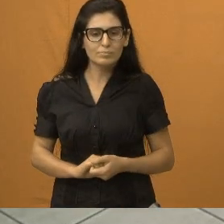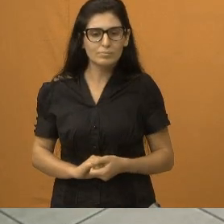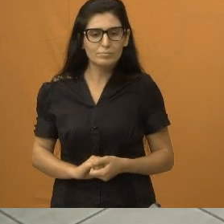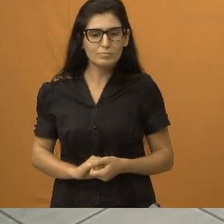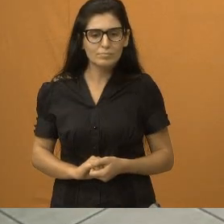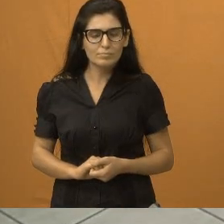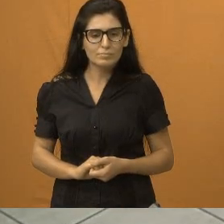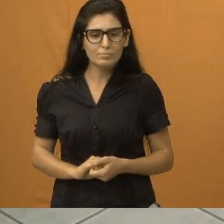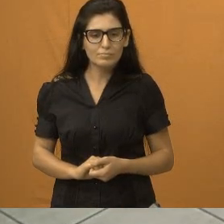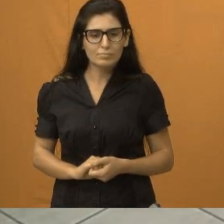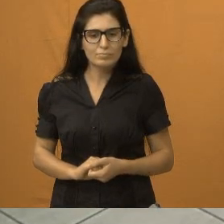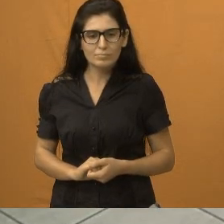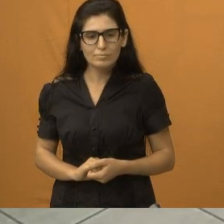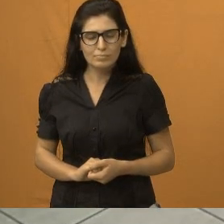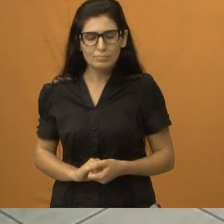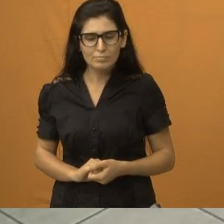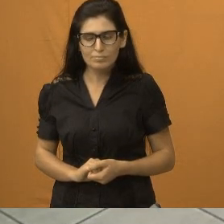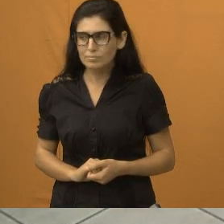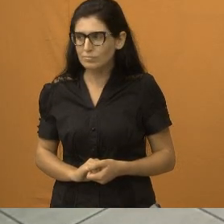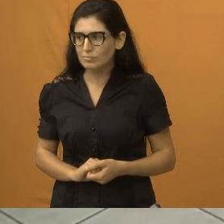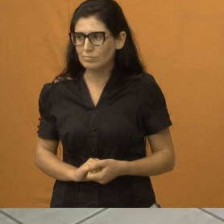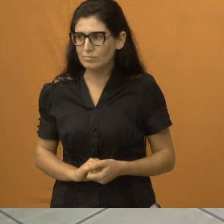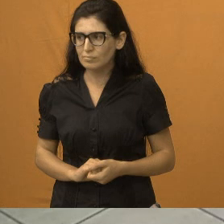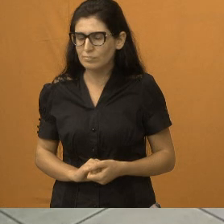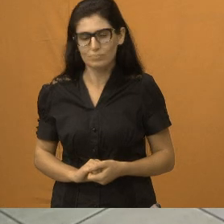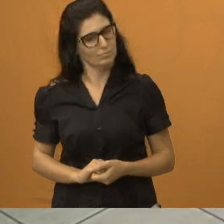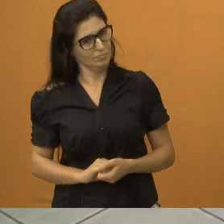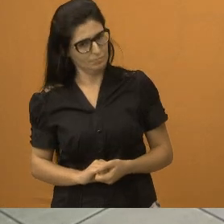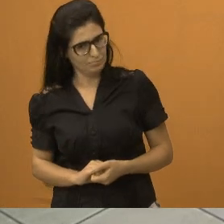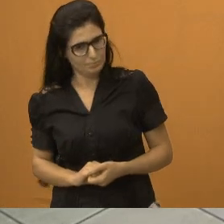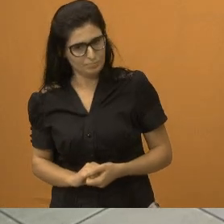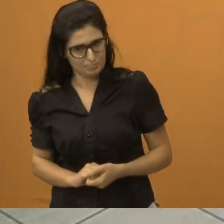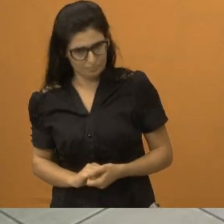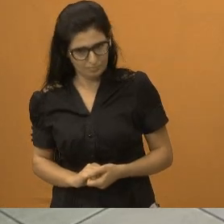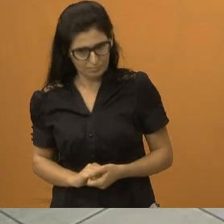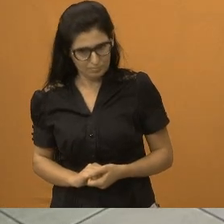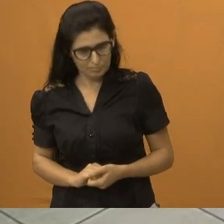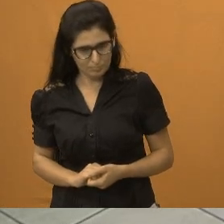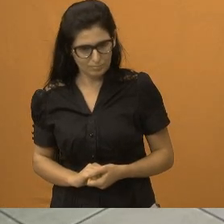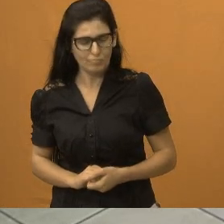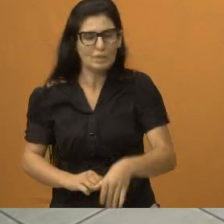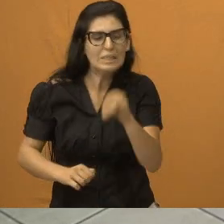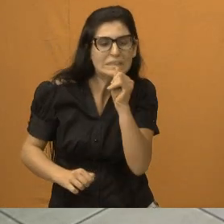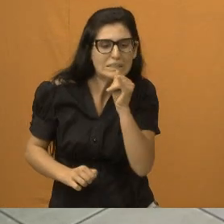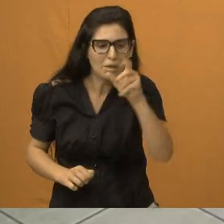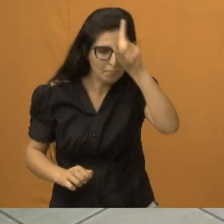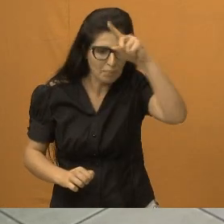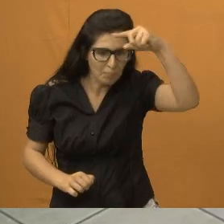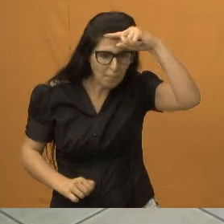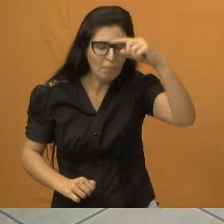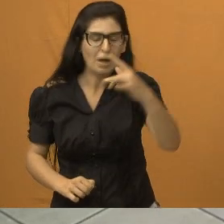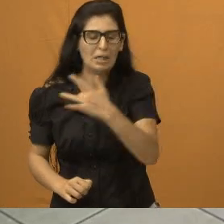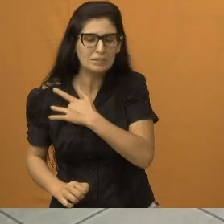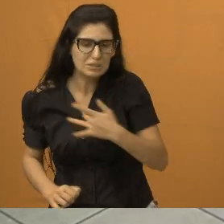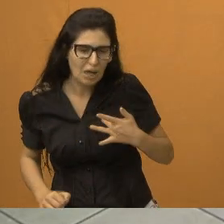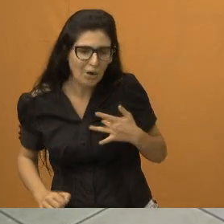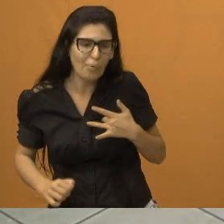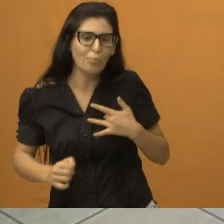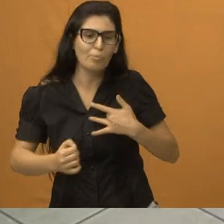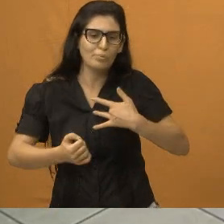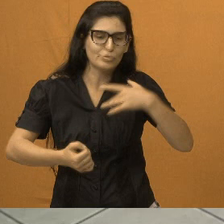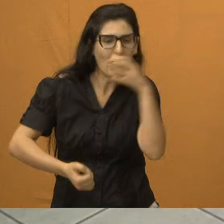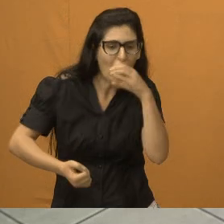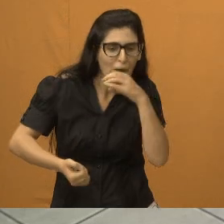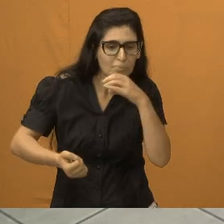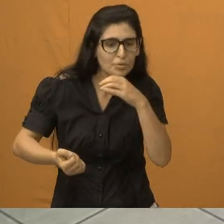Tem que ficar vermelhinho aqui. Não, mas tem outras obrigações também do Estado. Que a gente pegou a saúde porque é mais prático, né? E é mais imediato